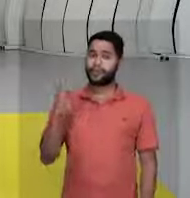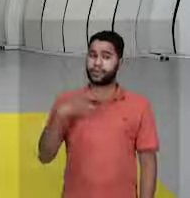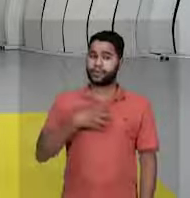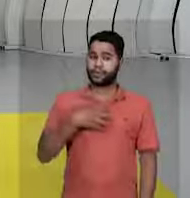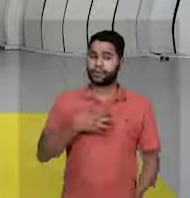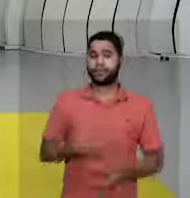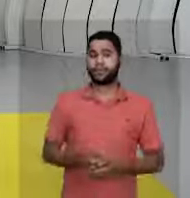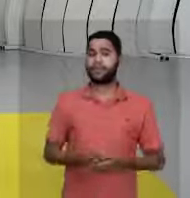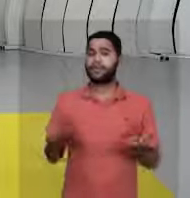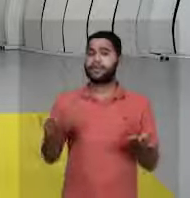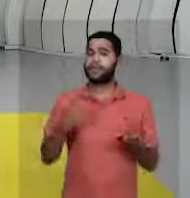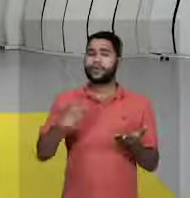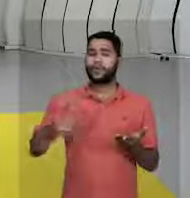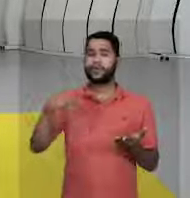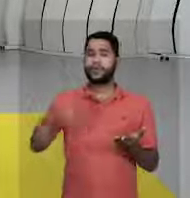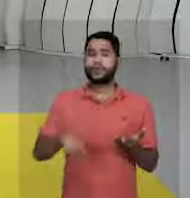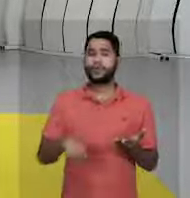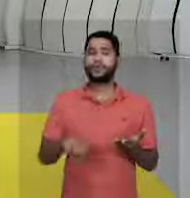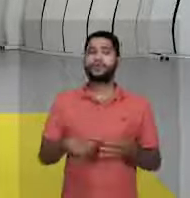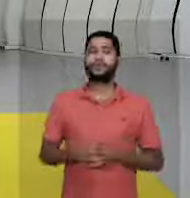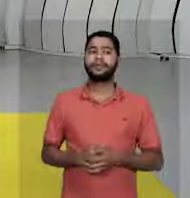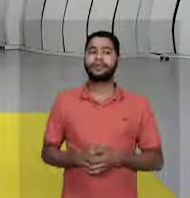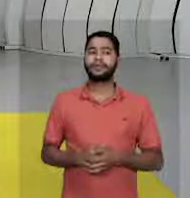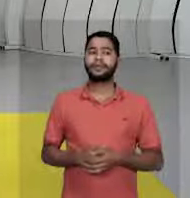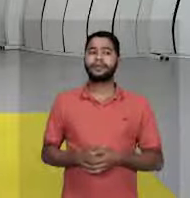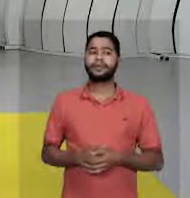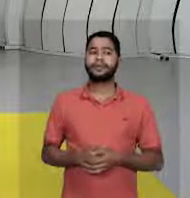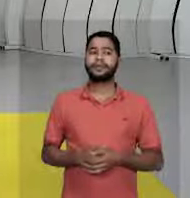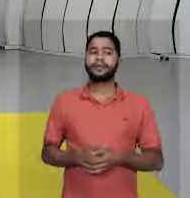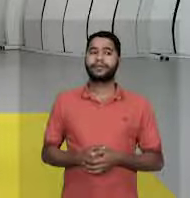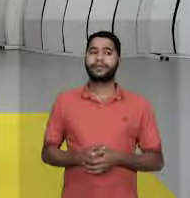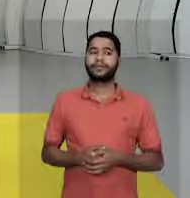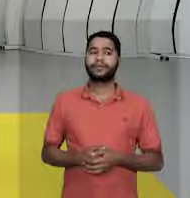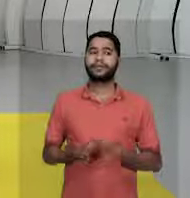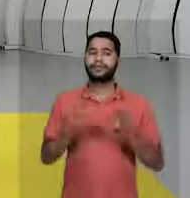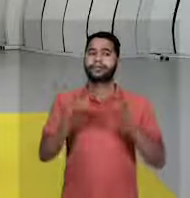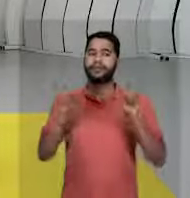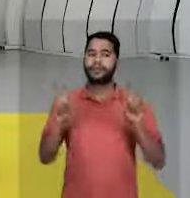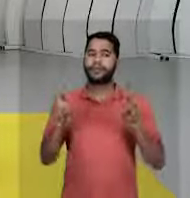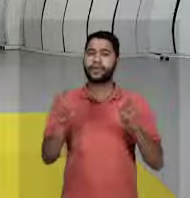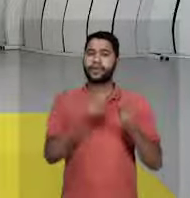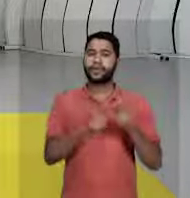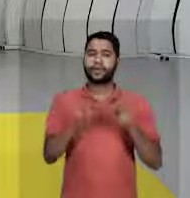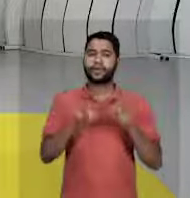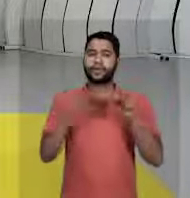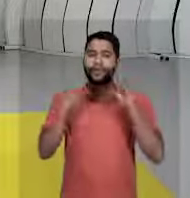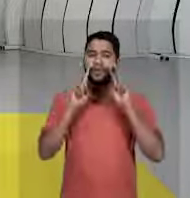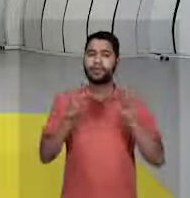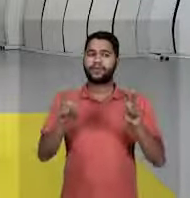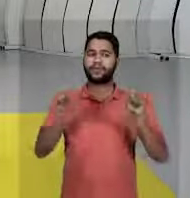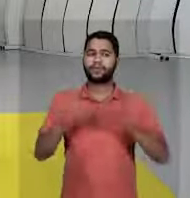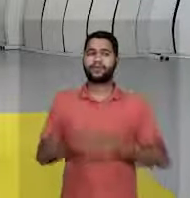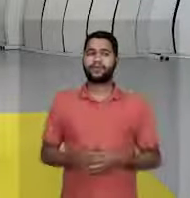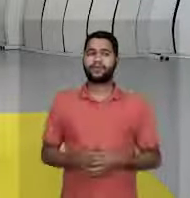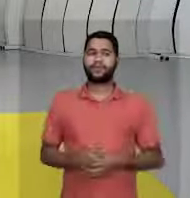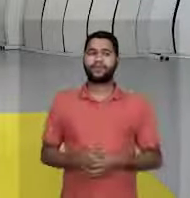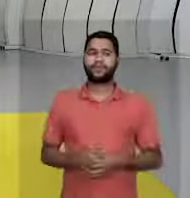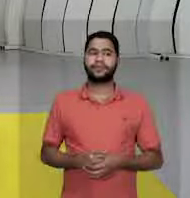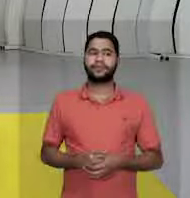Ciências e hoje nós estamos aqui para falarmos sobre problema de visão.